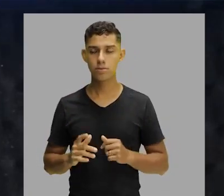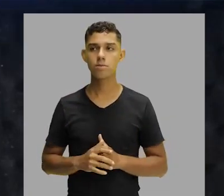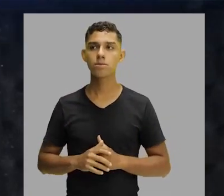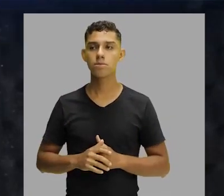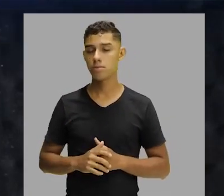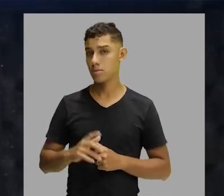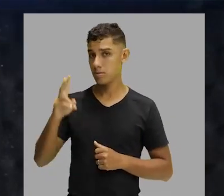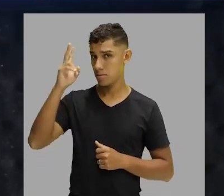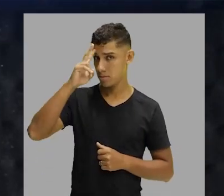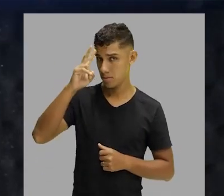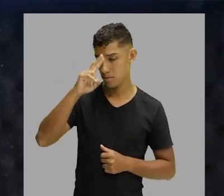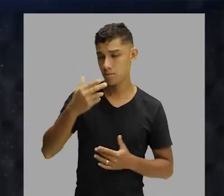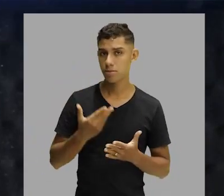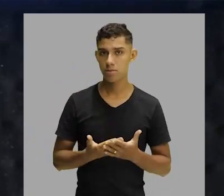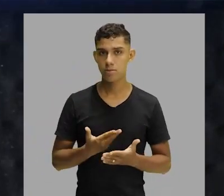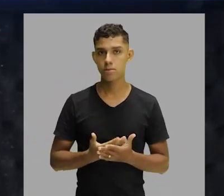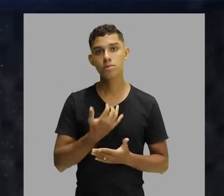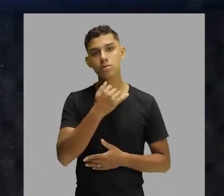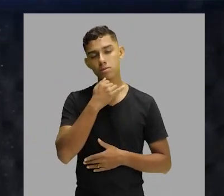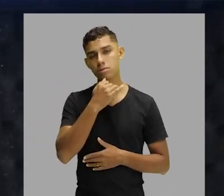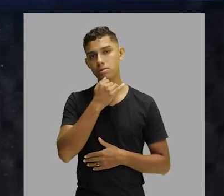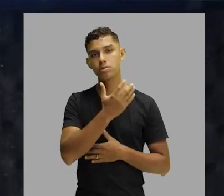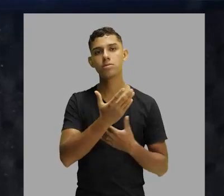lembrar lá, para quem viu a aula, só lembrar lá do exemplo